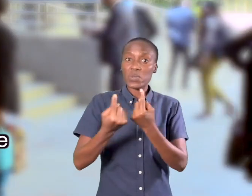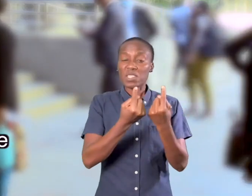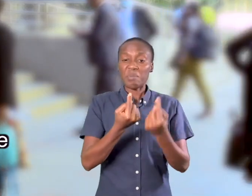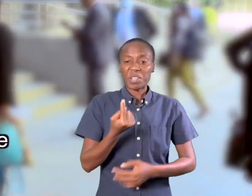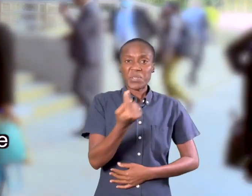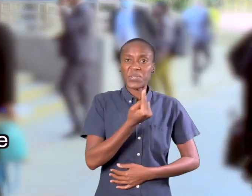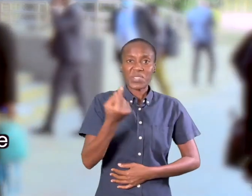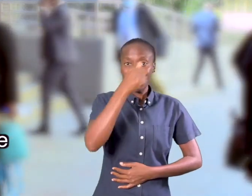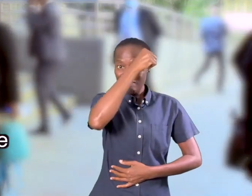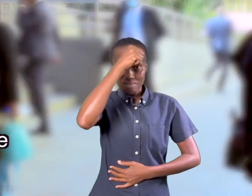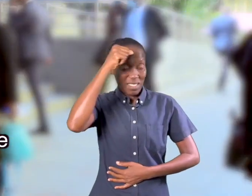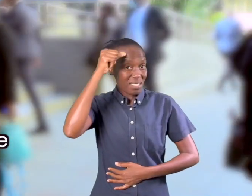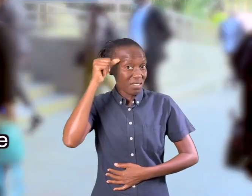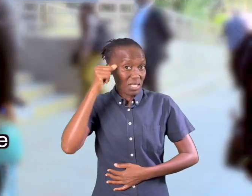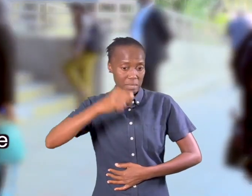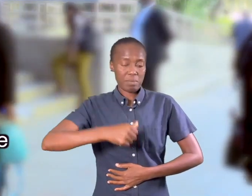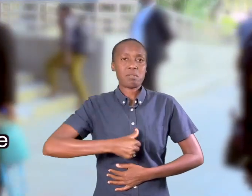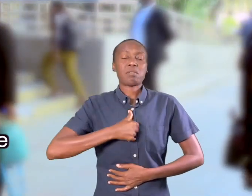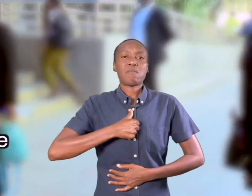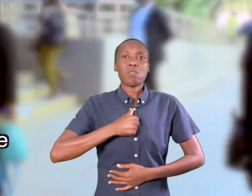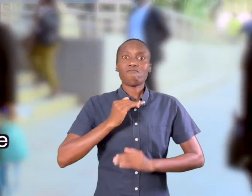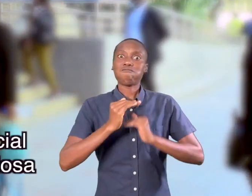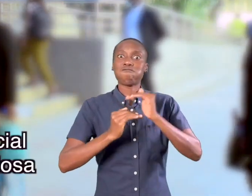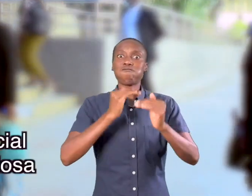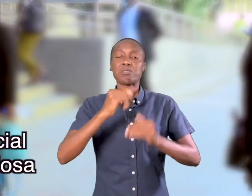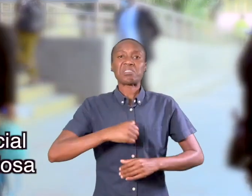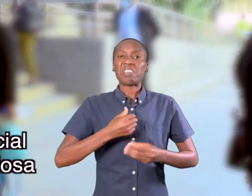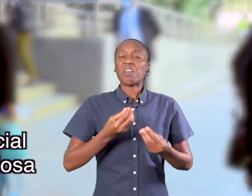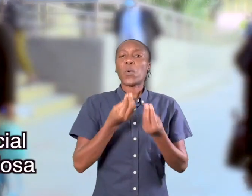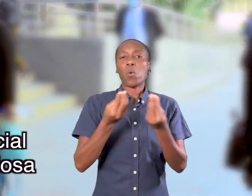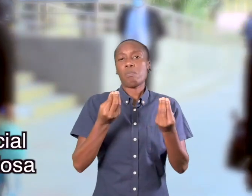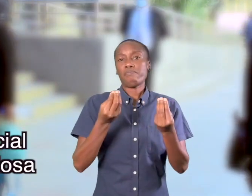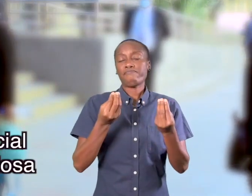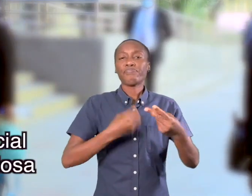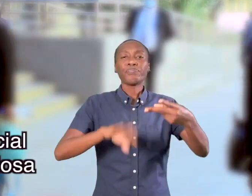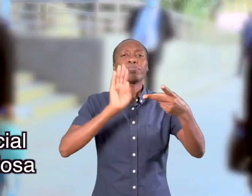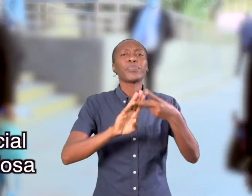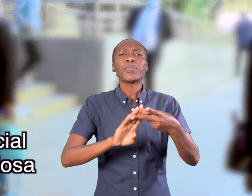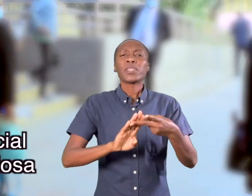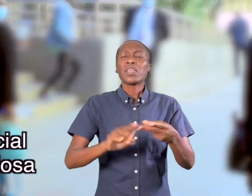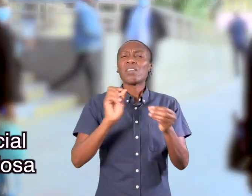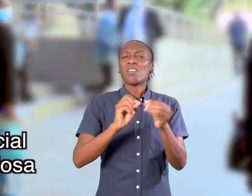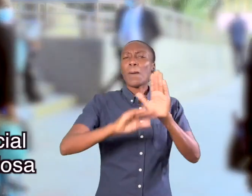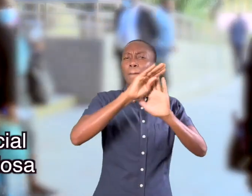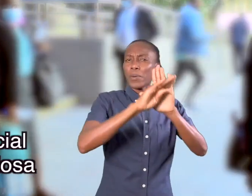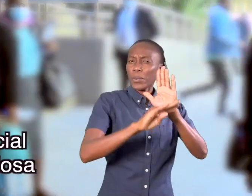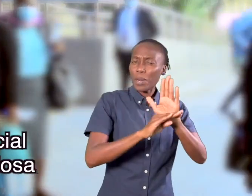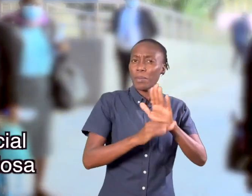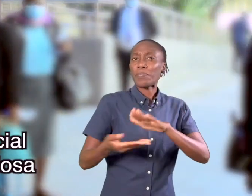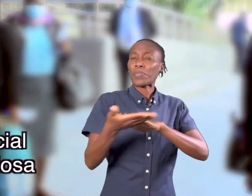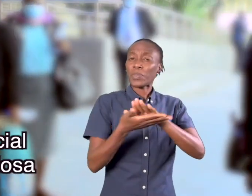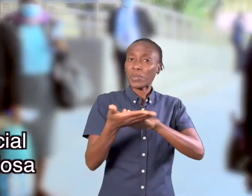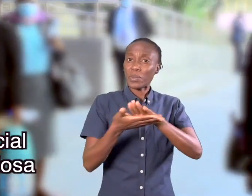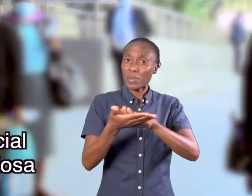que por si só não tem condições de poder garantir a sua sobrevivência. Falando de forma concreta para o programa de subsídio